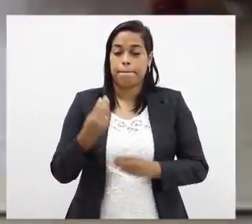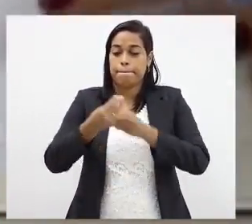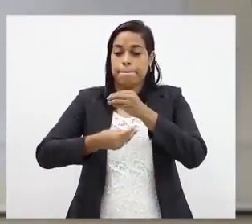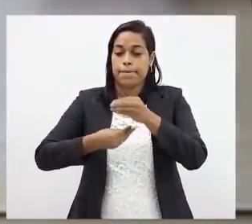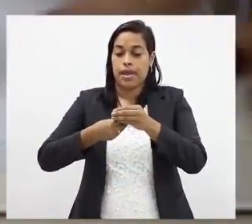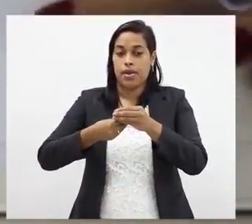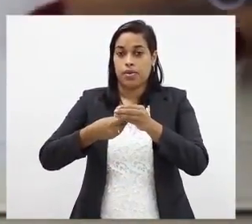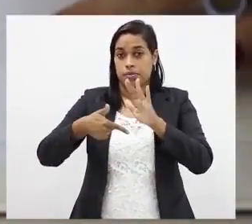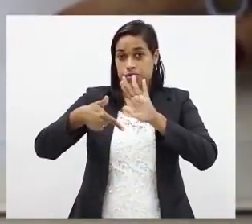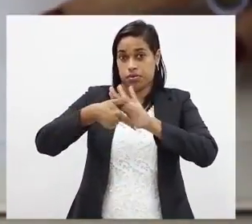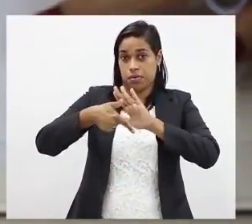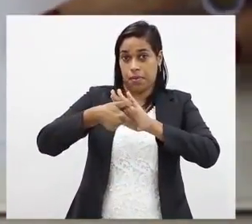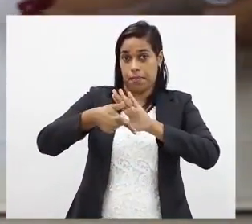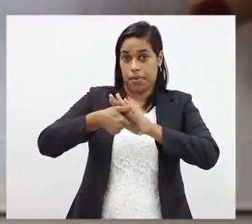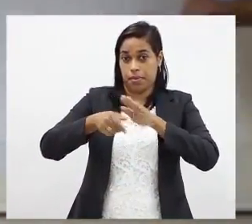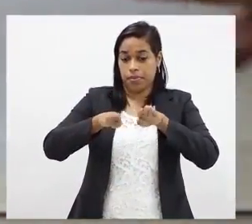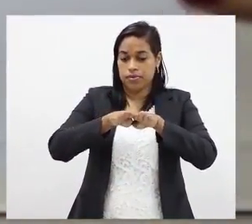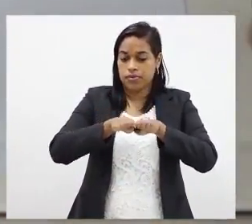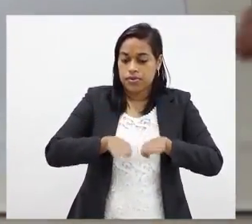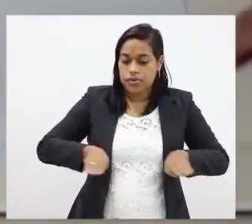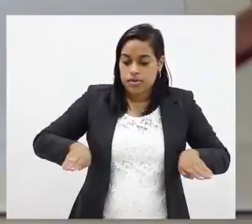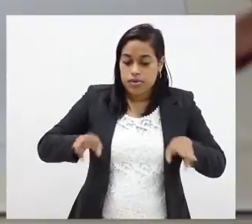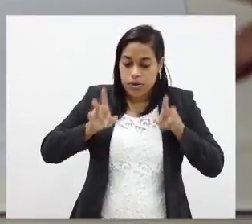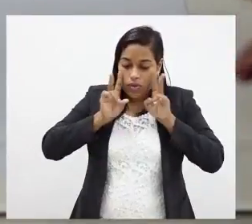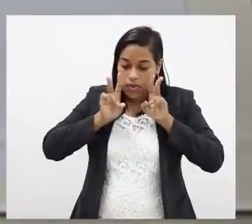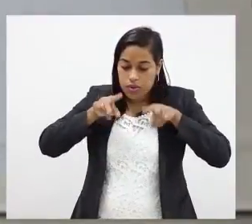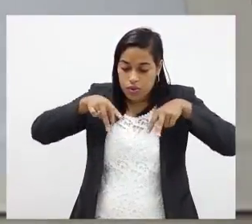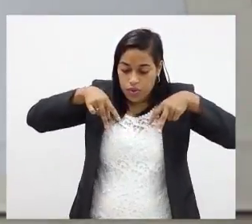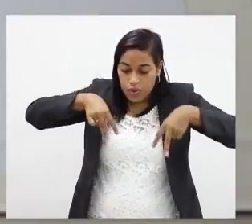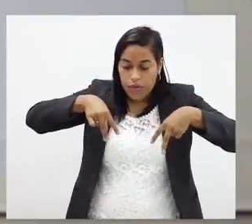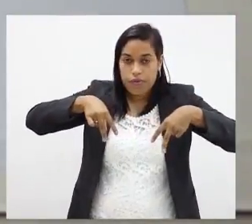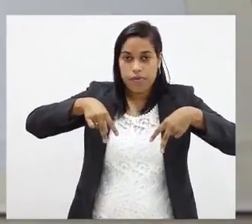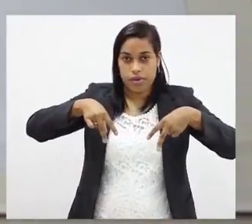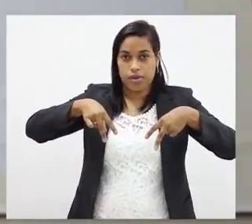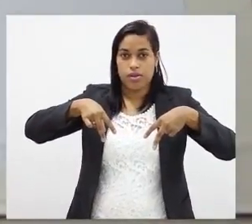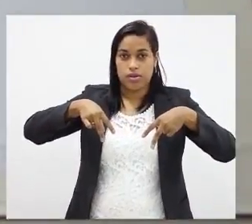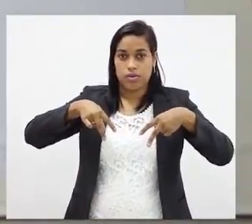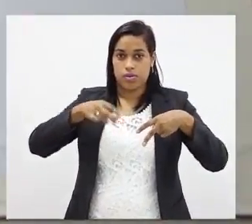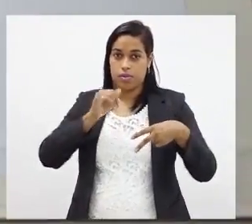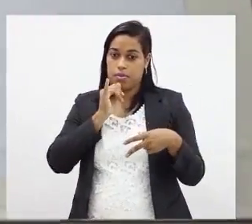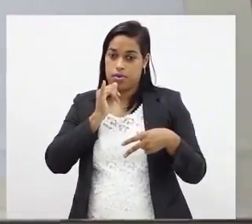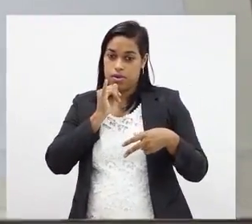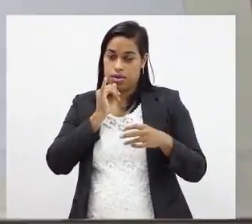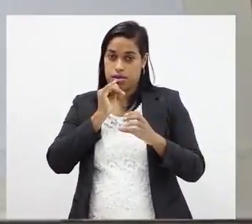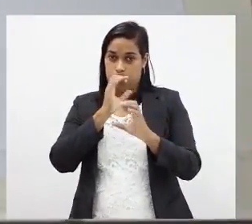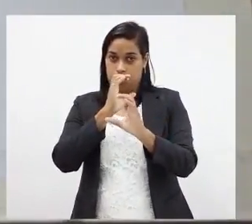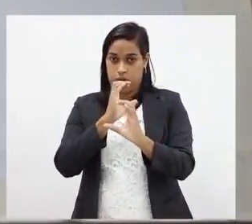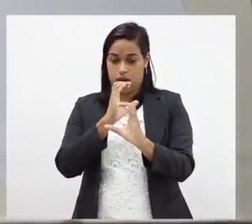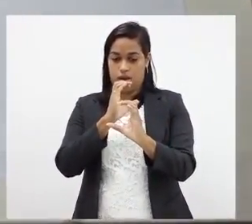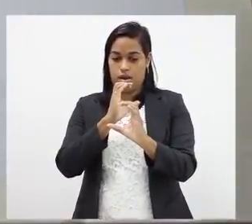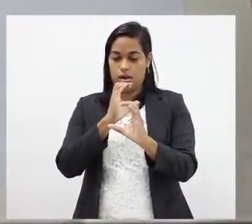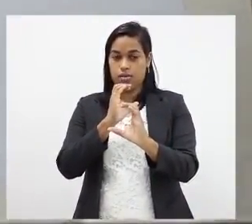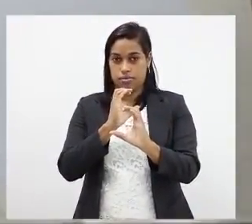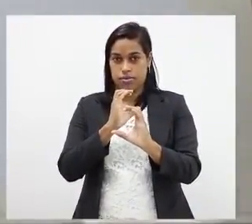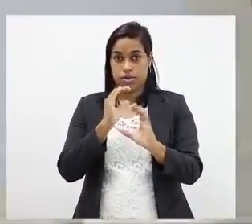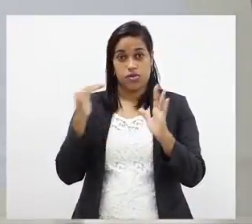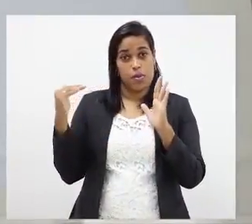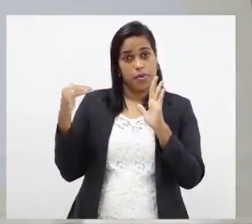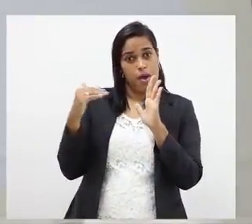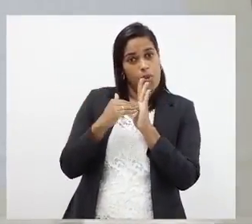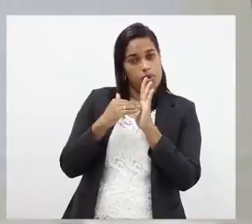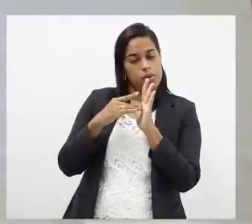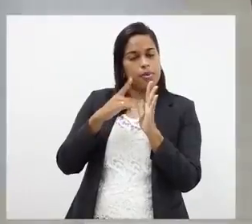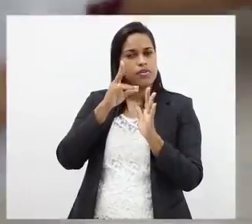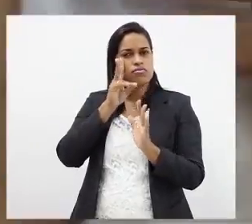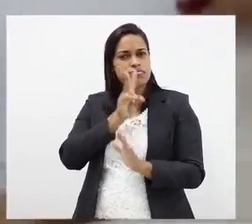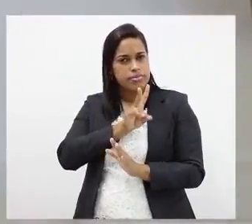perpendicular à minha folha do papel. Eu tô vendo essa perspectiva como se eu tivesse com uma câmera sobre aquela última cena que a gente